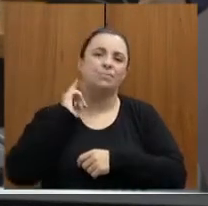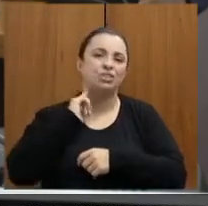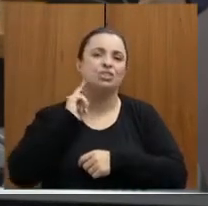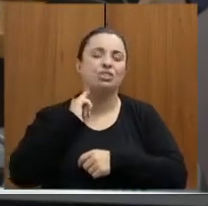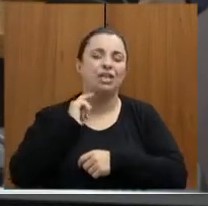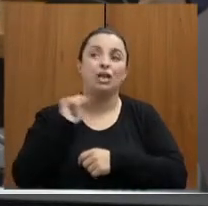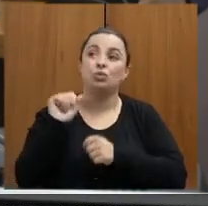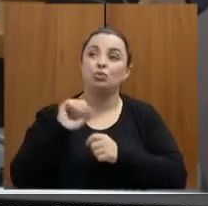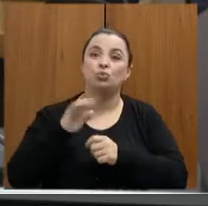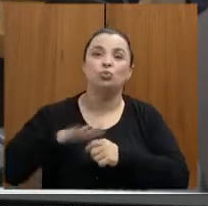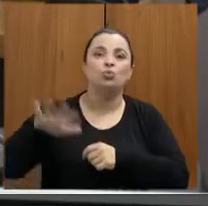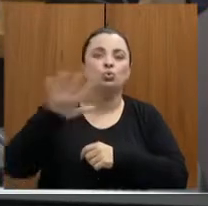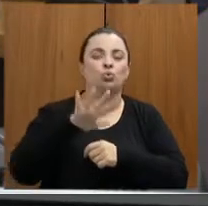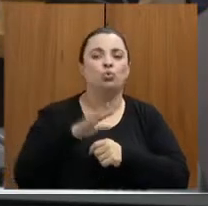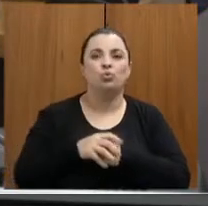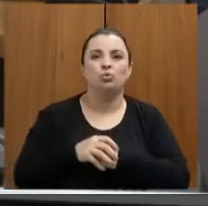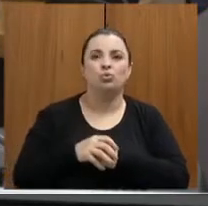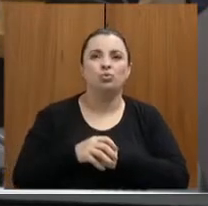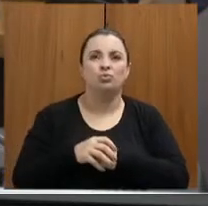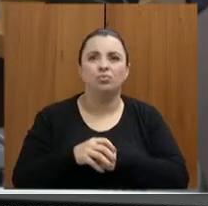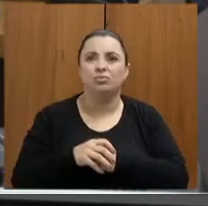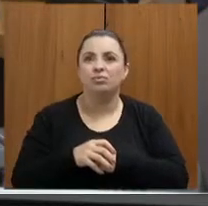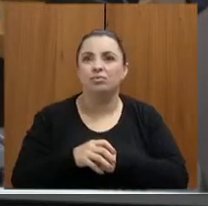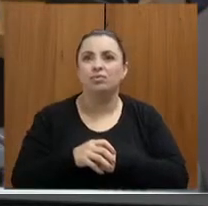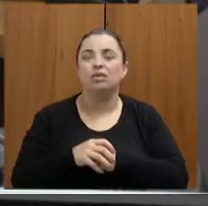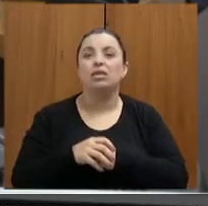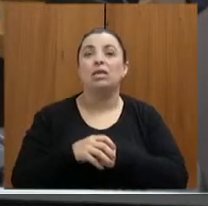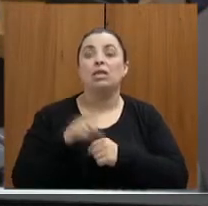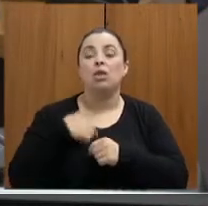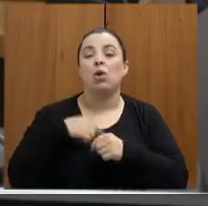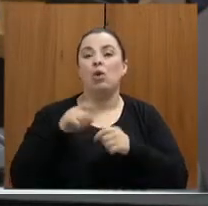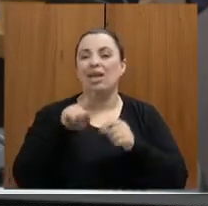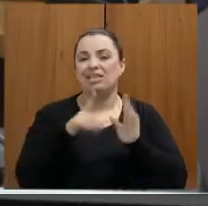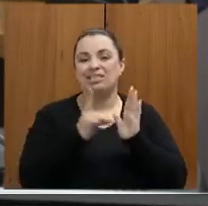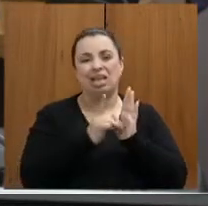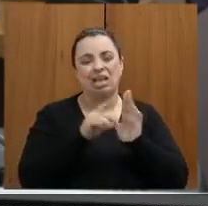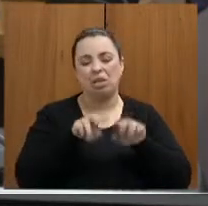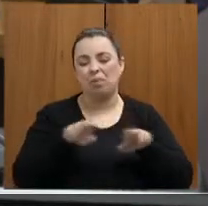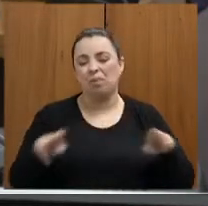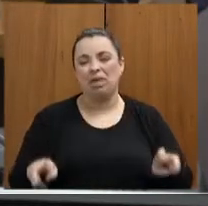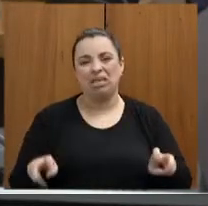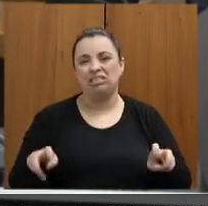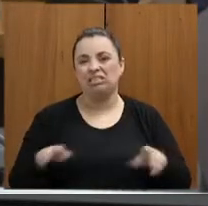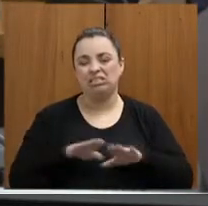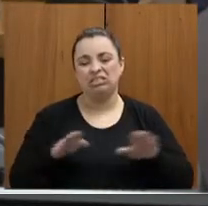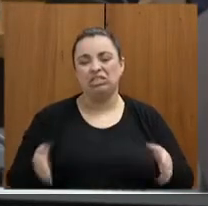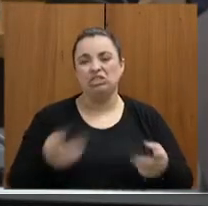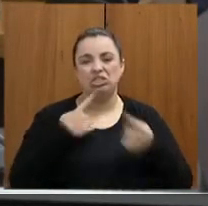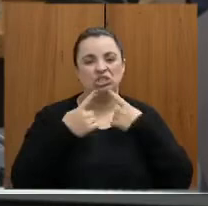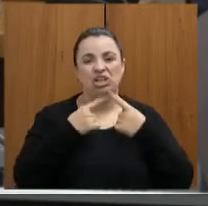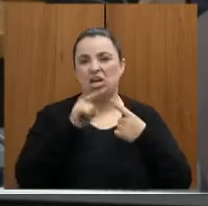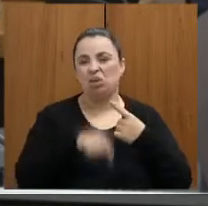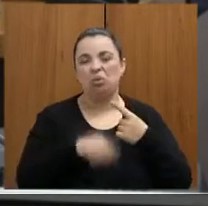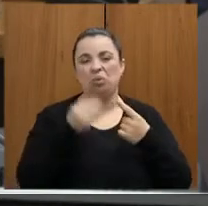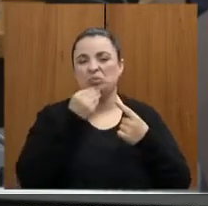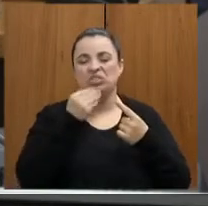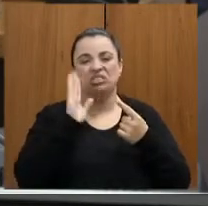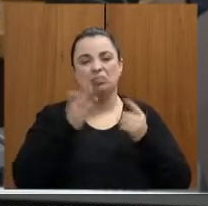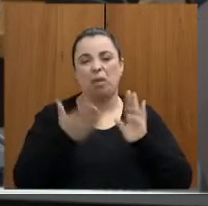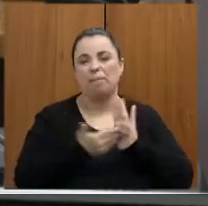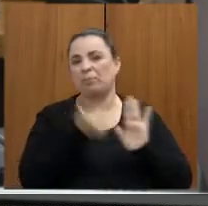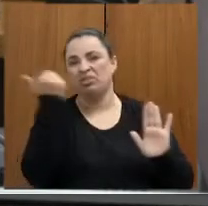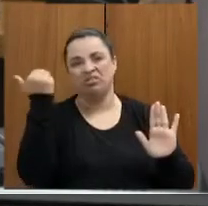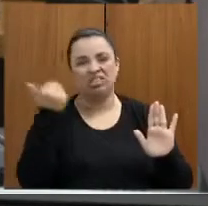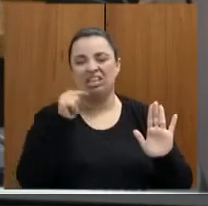e desce a cutucado com a sua vida de água que realmente é uma coisa que não deveria estar mais um pelo menos neste governo governo de esquerda a gente